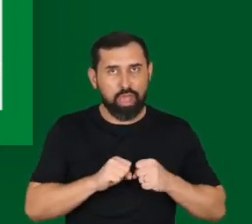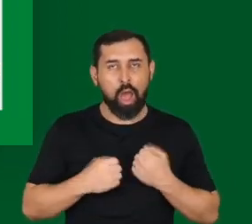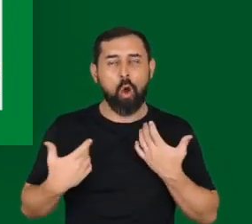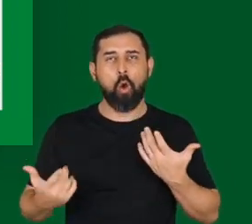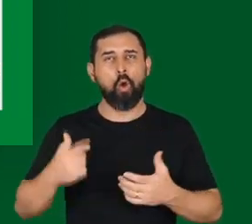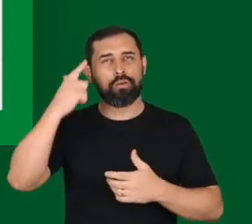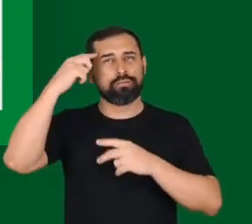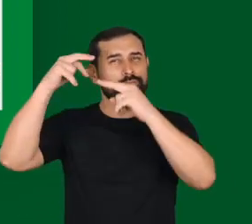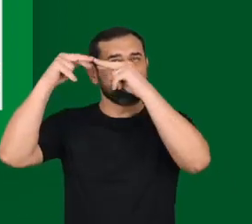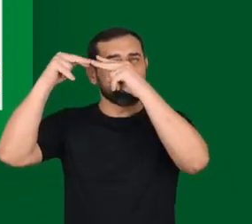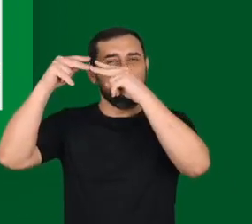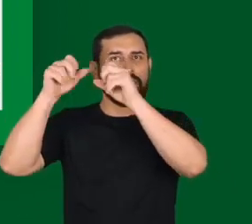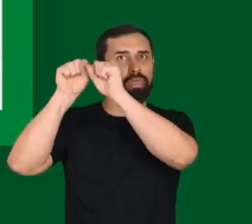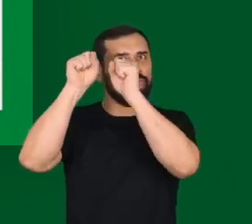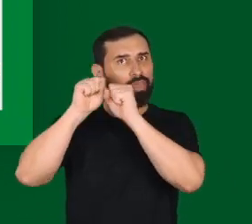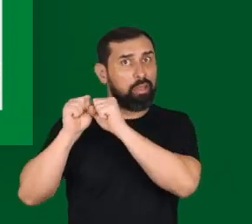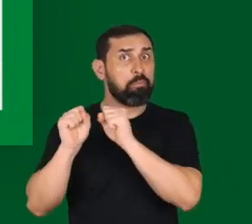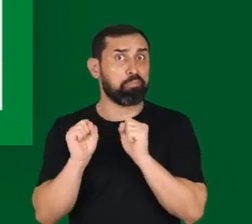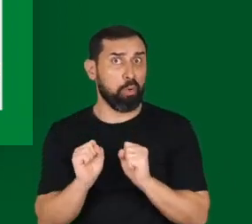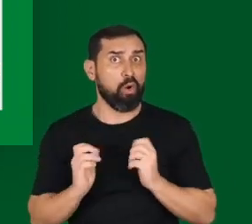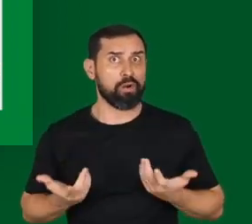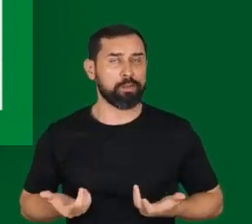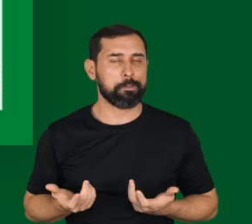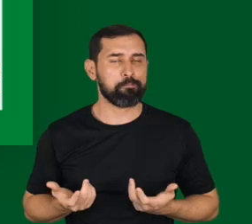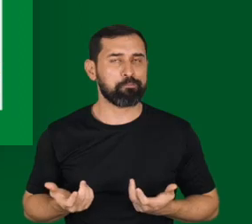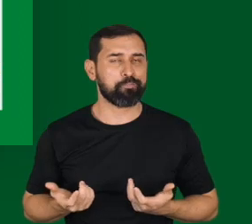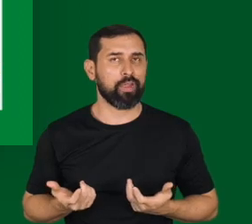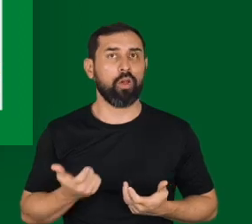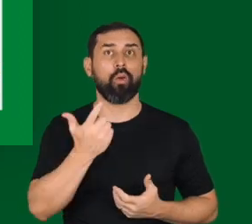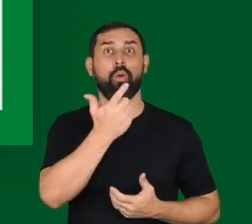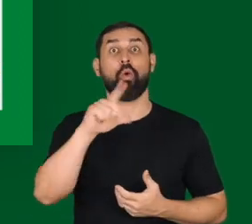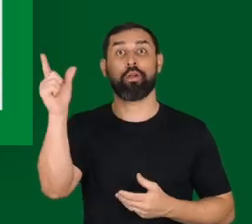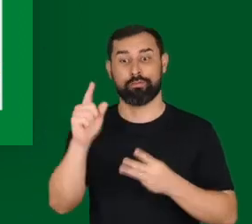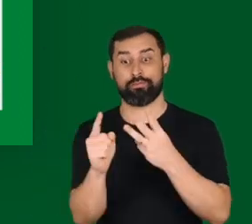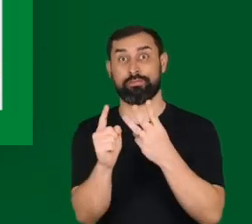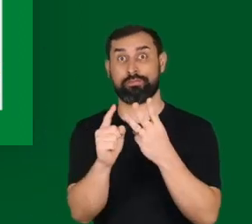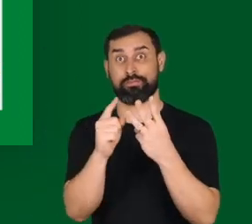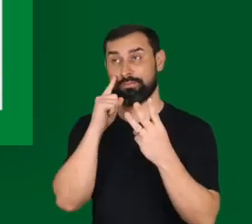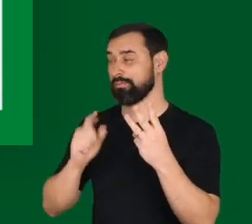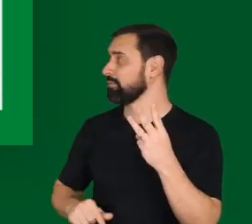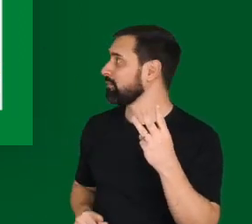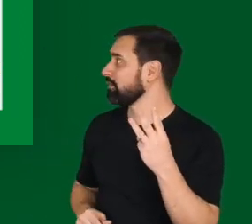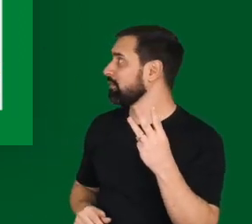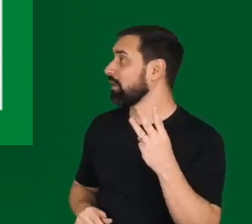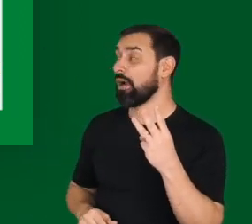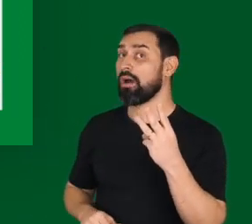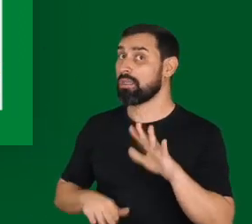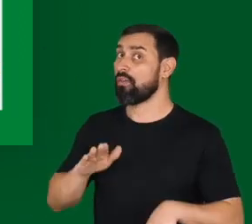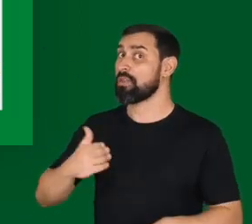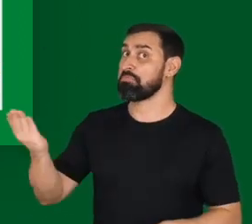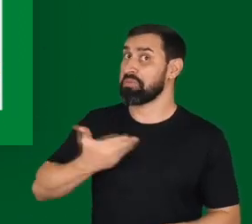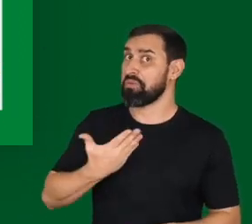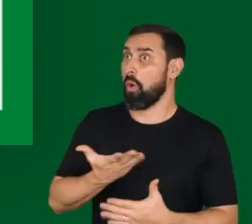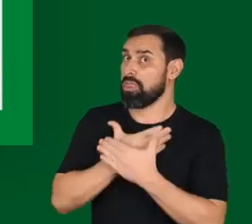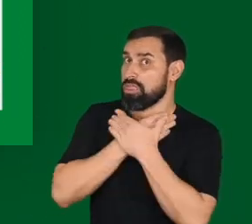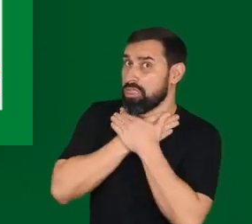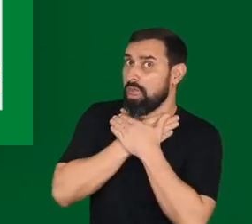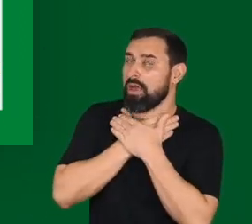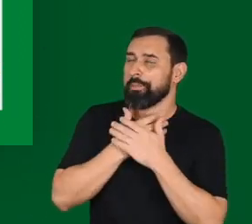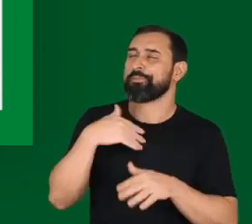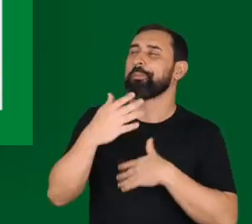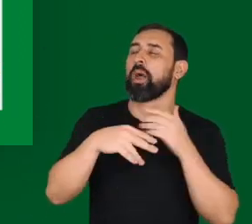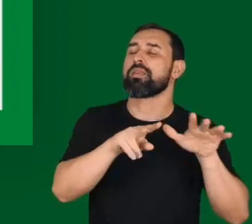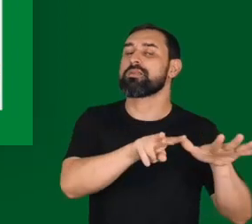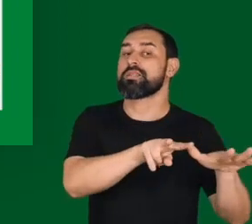no sistema nervoso central. O terceiro pico são aquelas mortes tardias, onde se passaram semanas